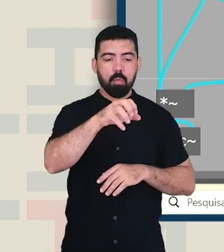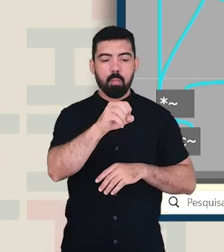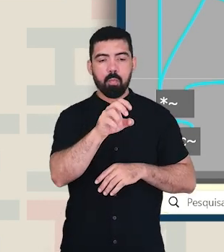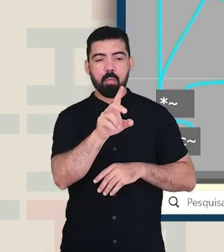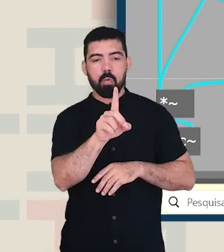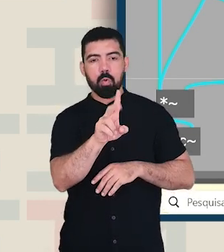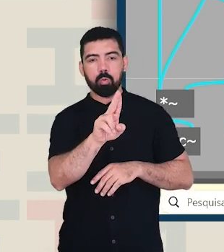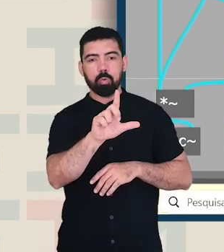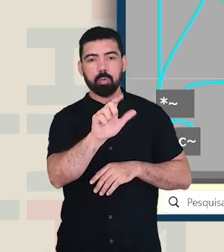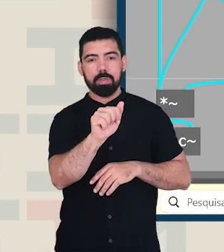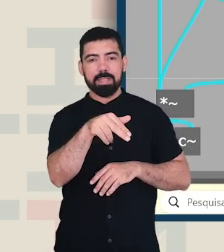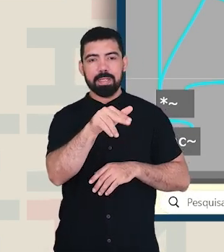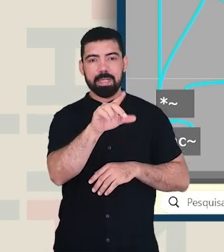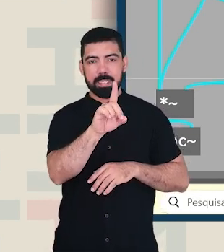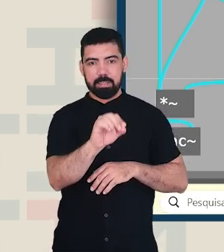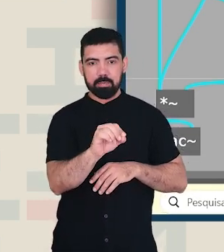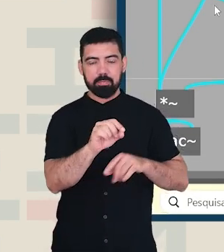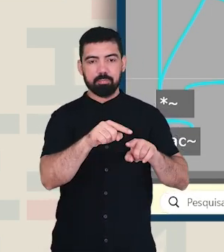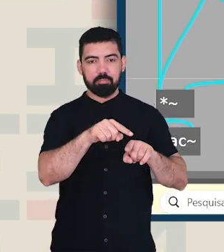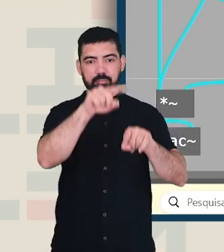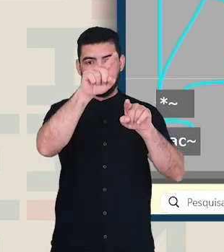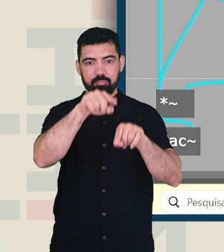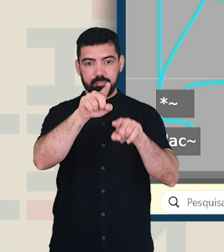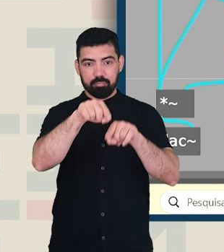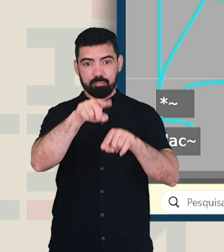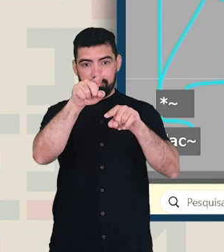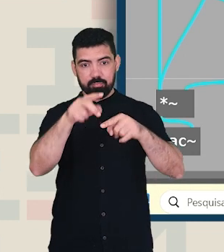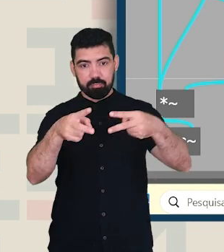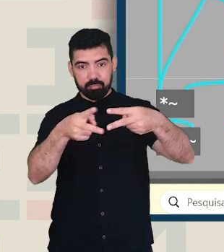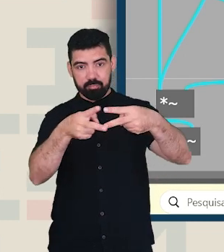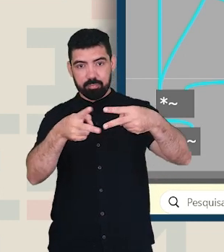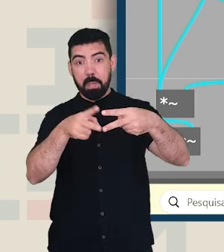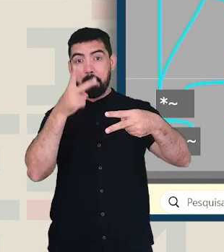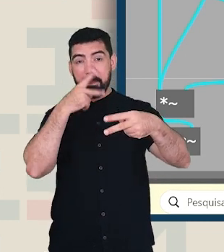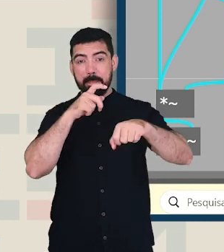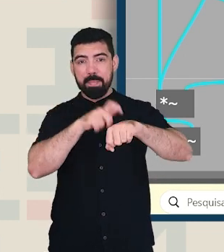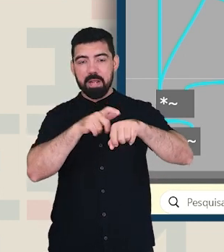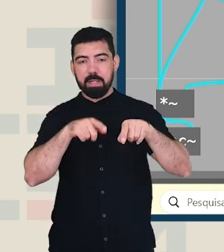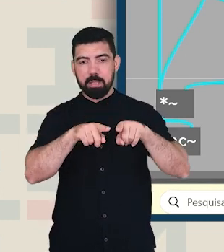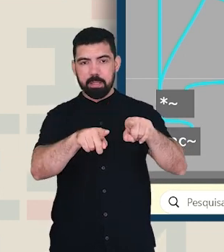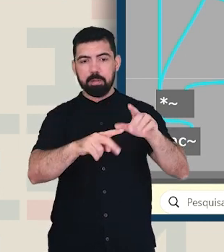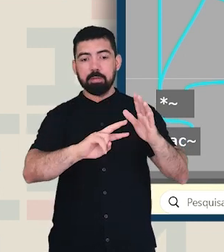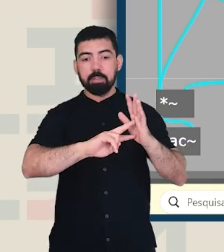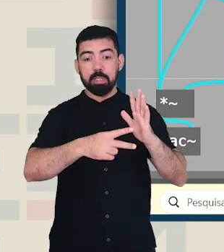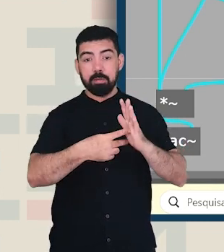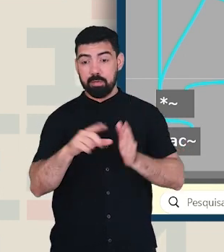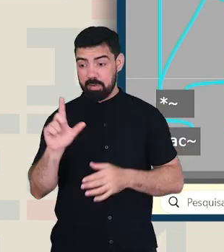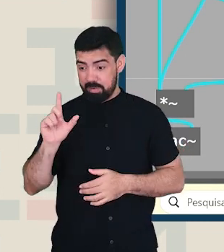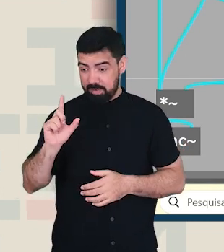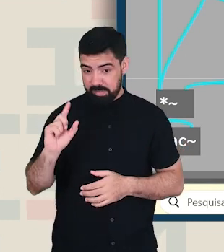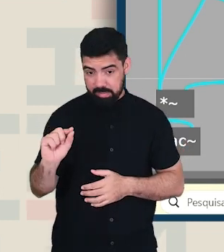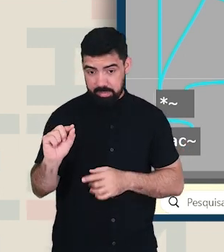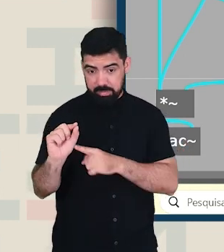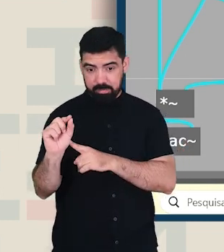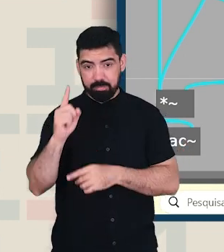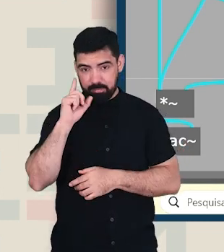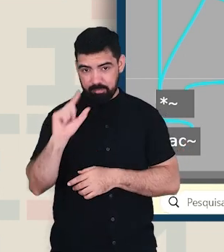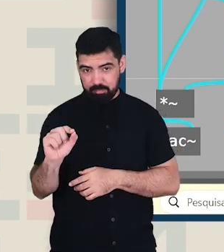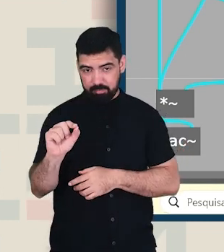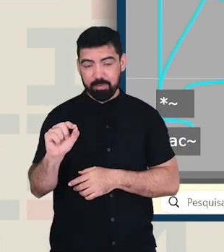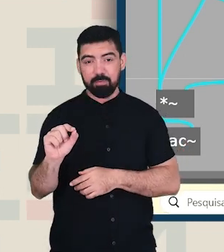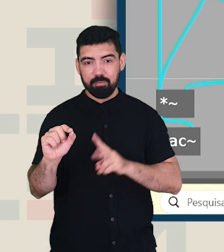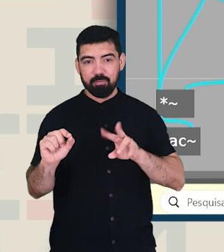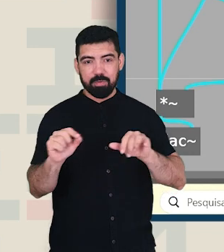amplitude desses dois osciladores ao mesmo tempo. O que acontece? Quando eu tocar nesse botãozinho aqui, e